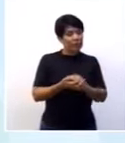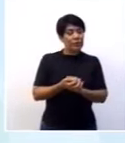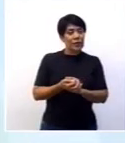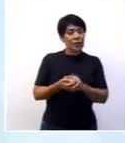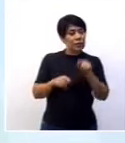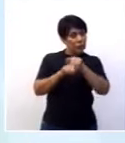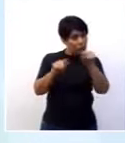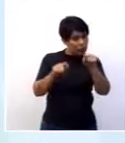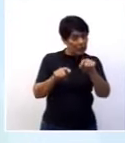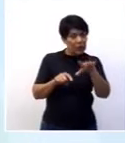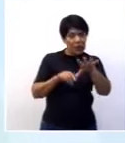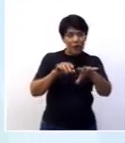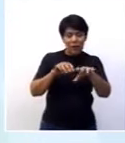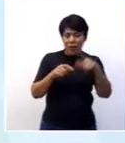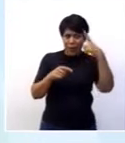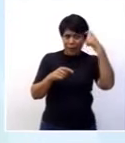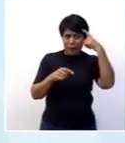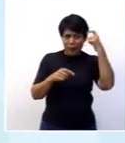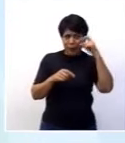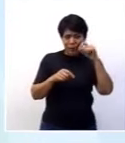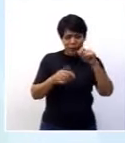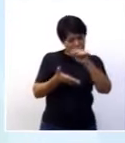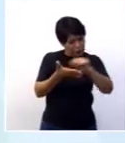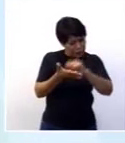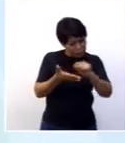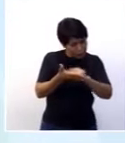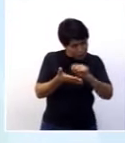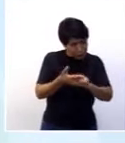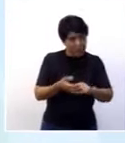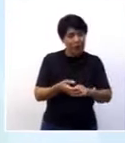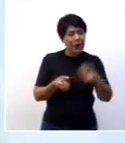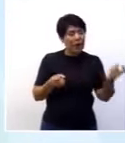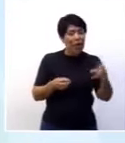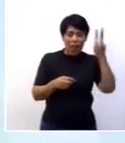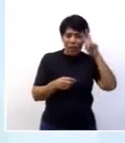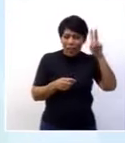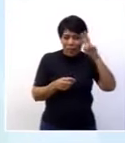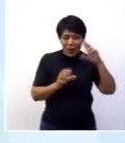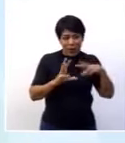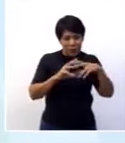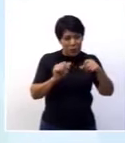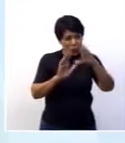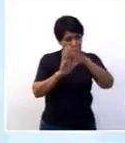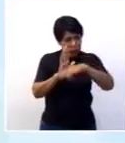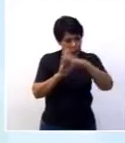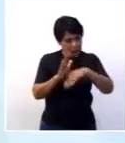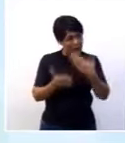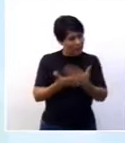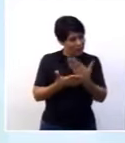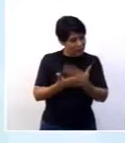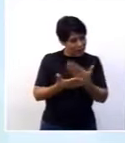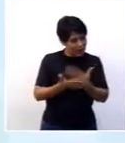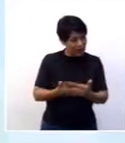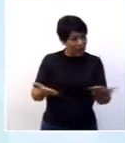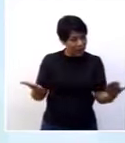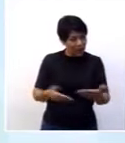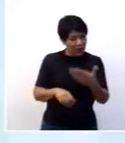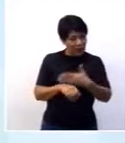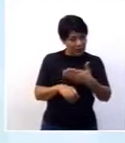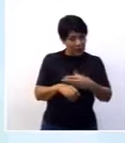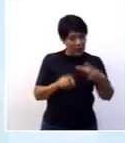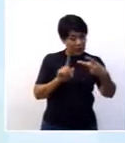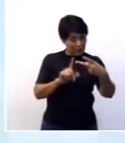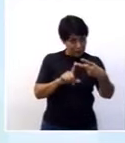vai pegar todas essas ideias discutidas aqui, vai retomar esses conceitos todos estudados nesta atividade